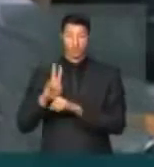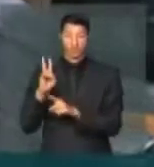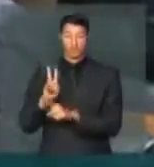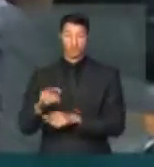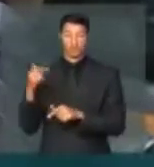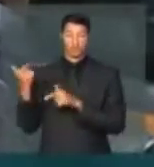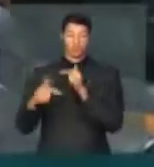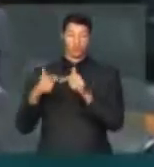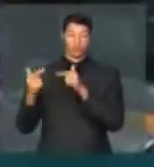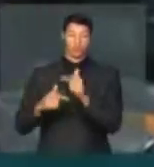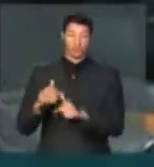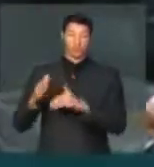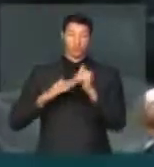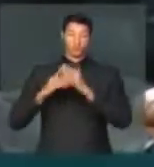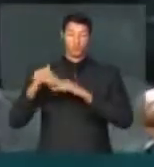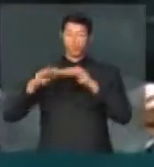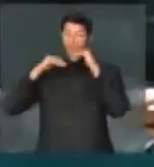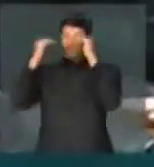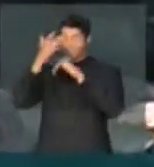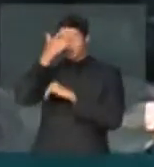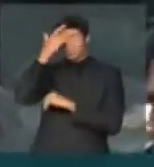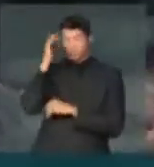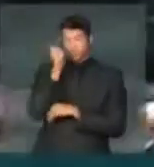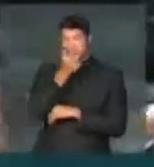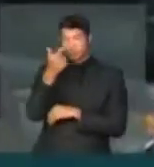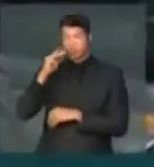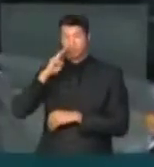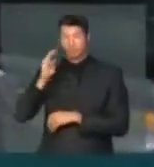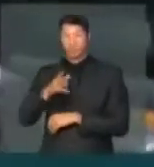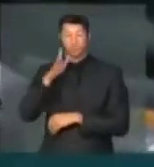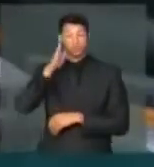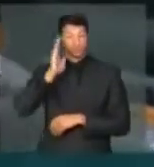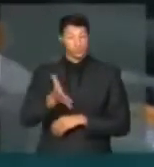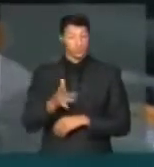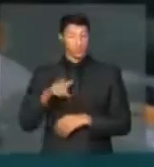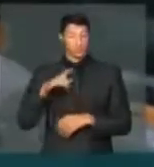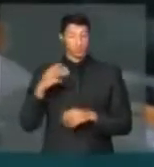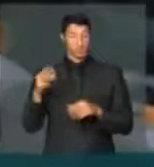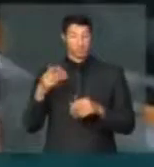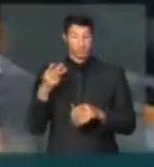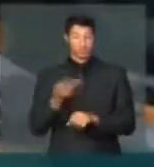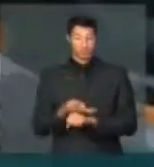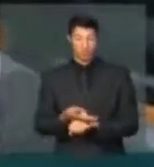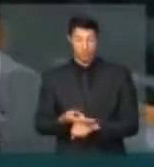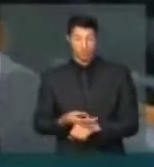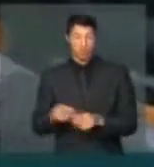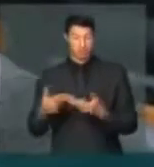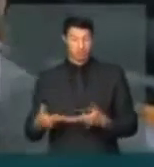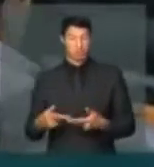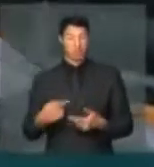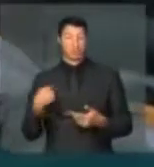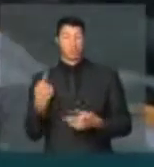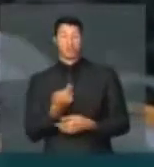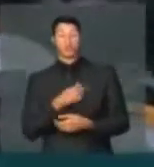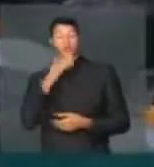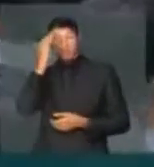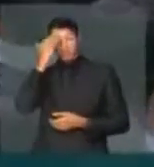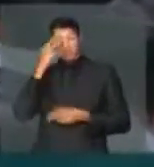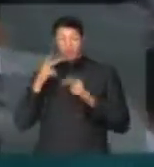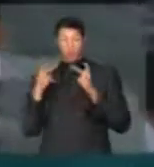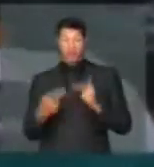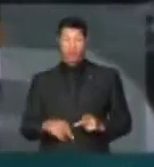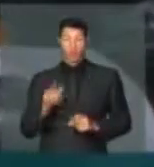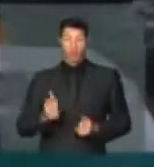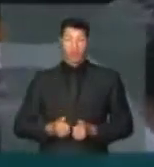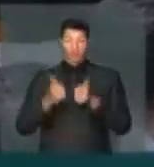ao trabalhador, sobretudo aqueles dos 12 milhões que já estão numa situação de precarização. Por isso, nós entendemos que esse projeto